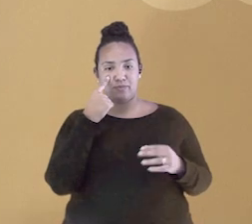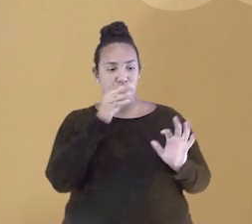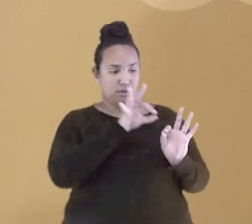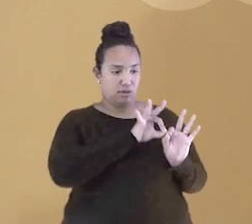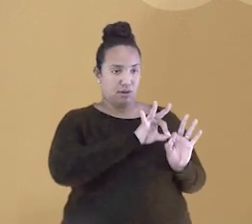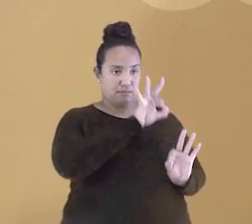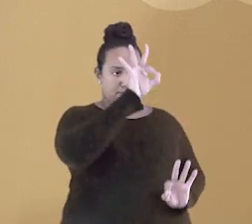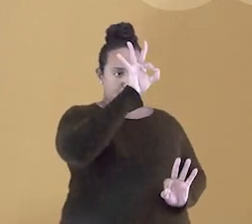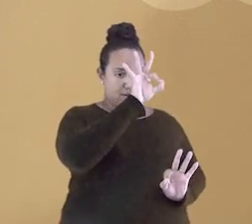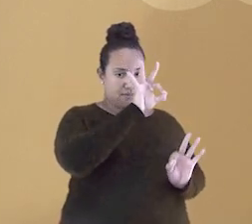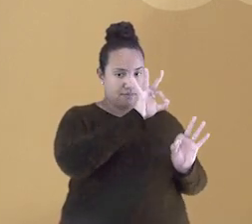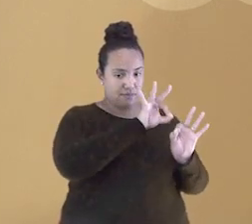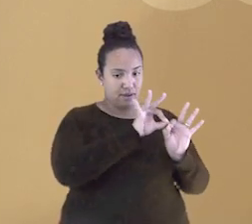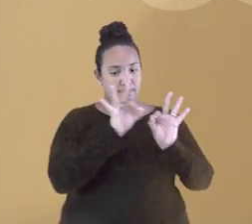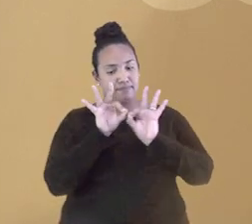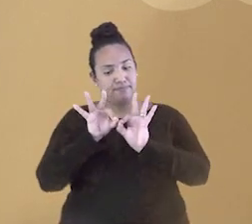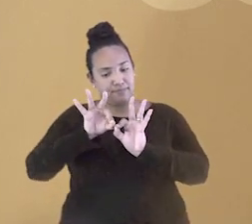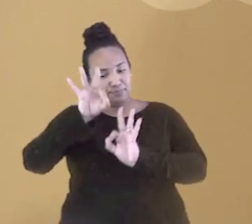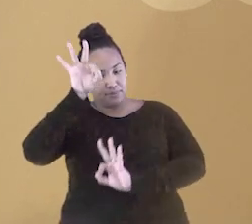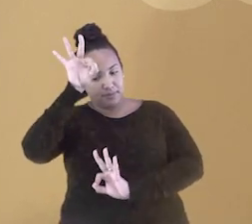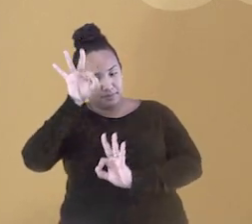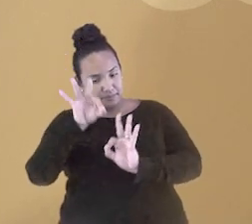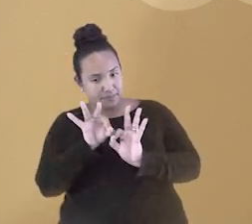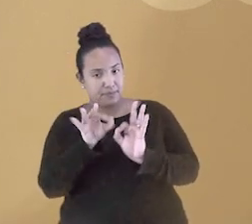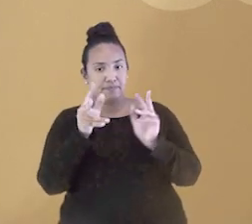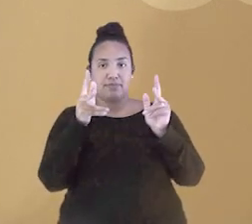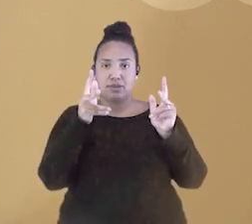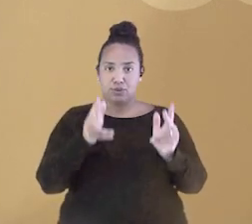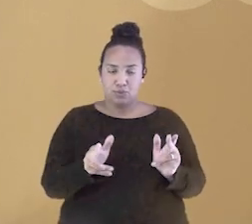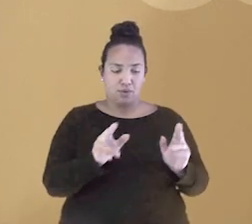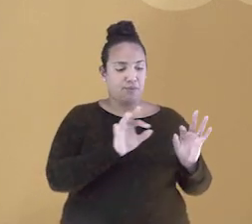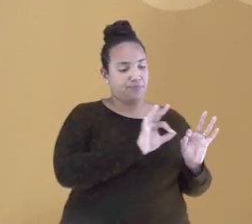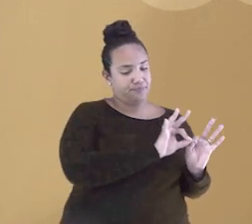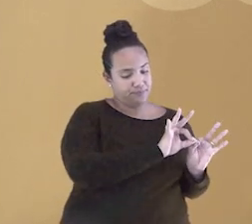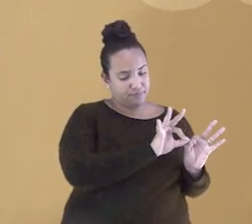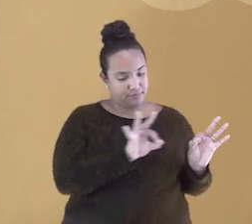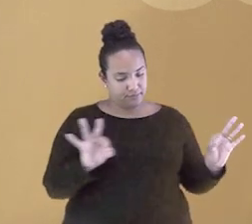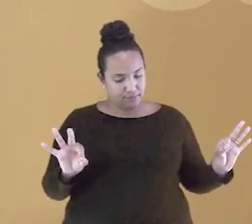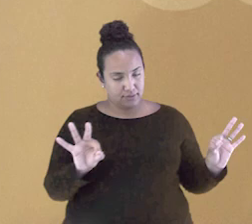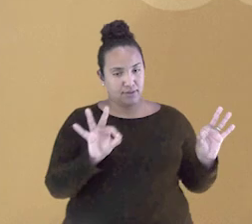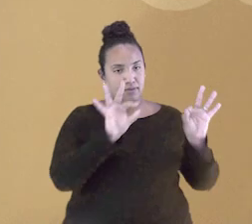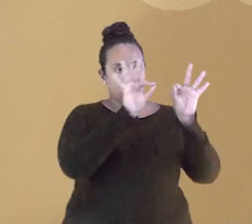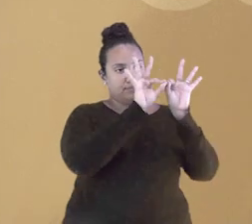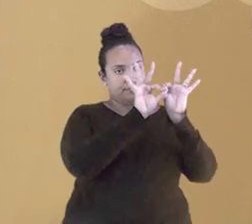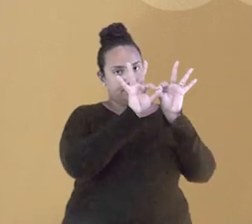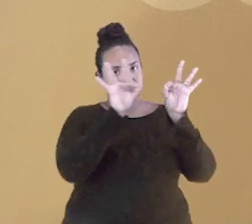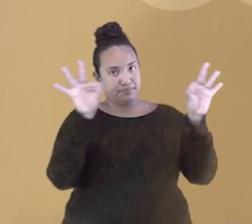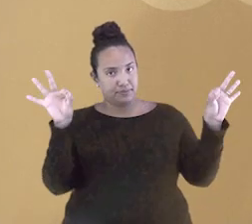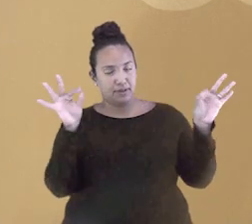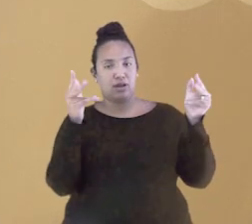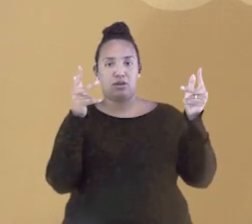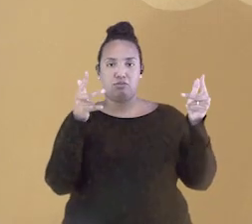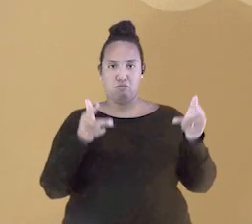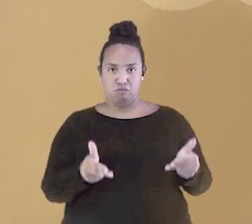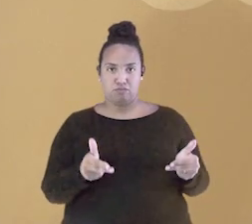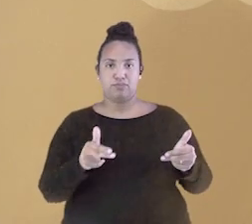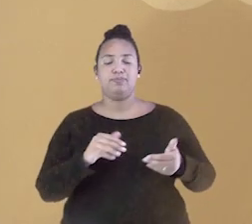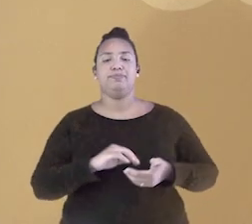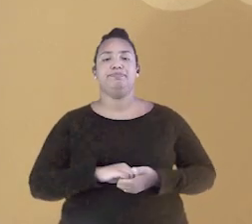é igual ao outro lado da largura, e um lado do comprimento é igual ao outro lado do